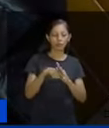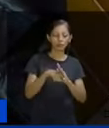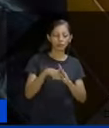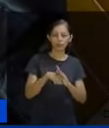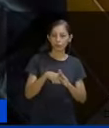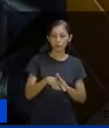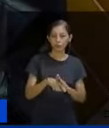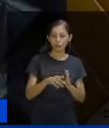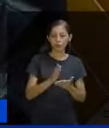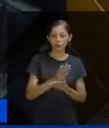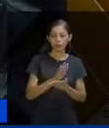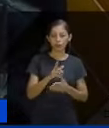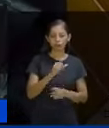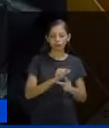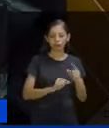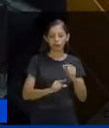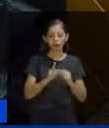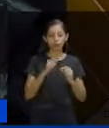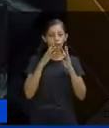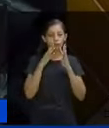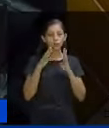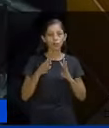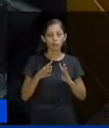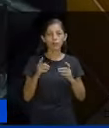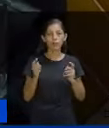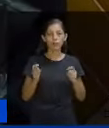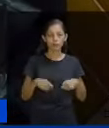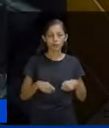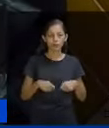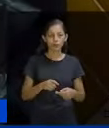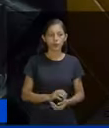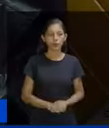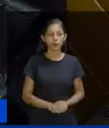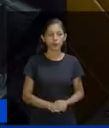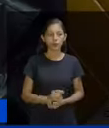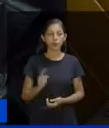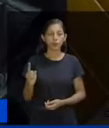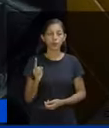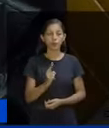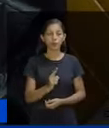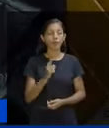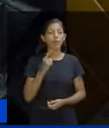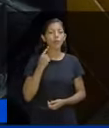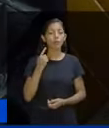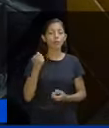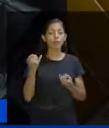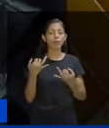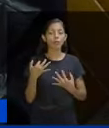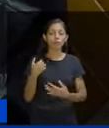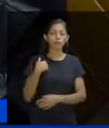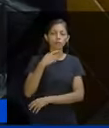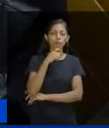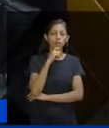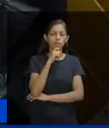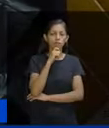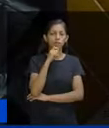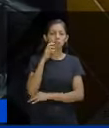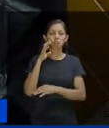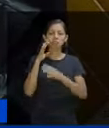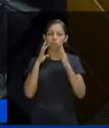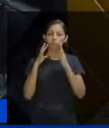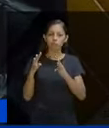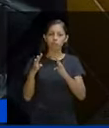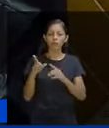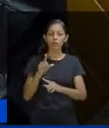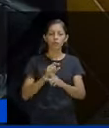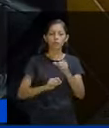me chamaram a atenção após ouvir as manifestações dos ilustres advogados, da representante do Ministério Público e do